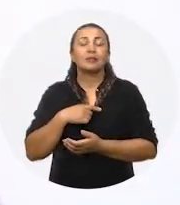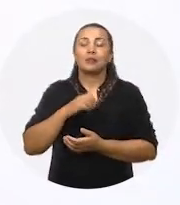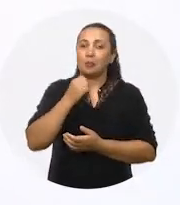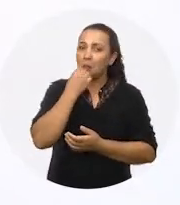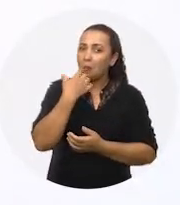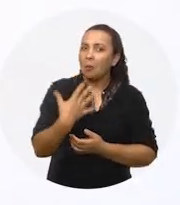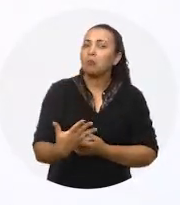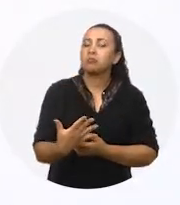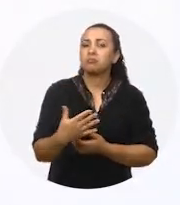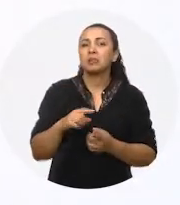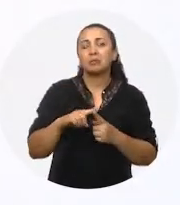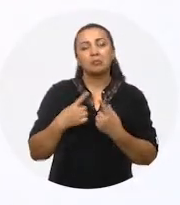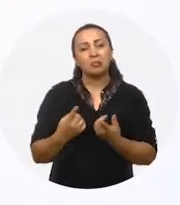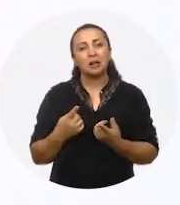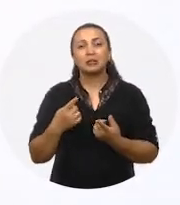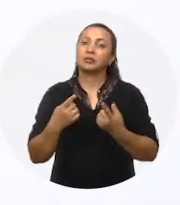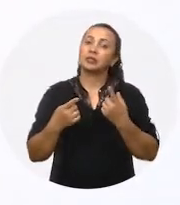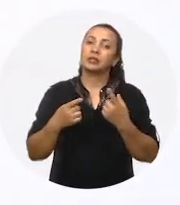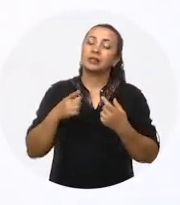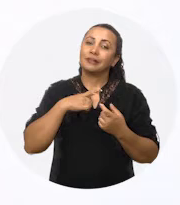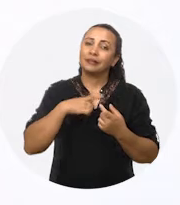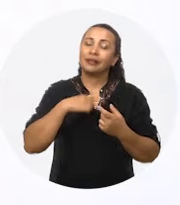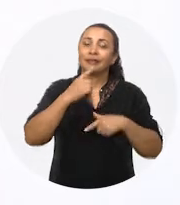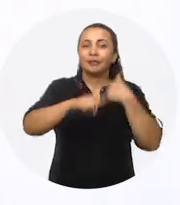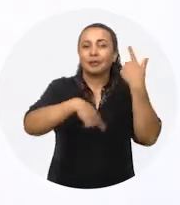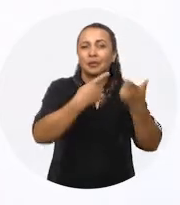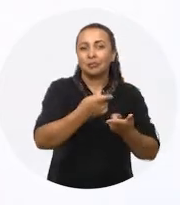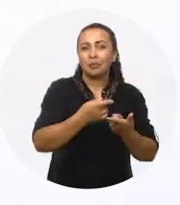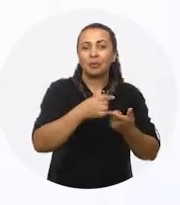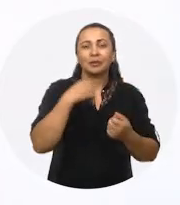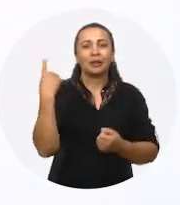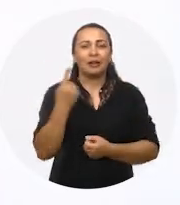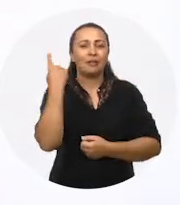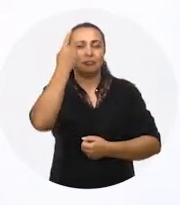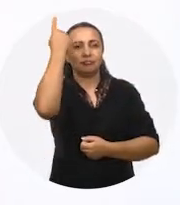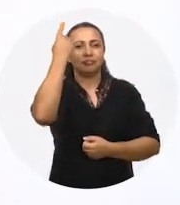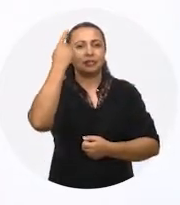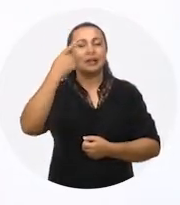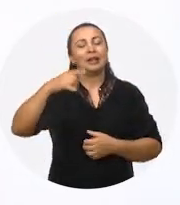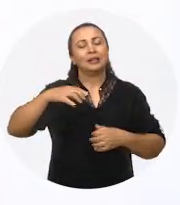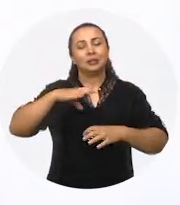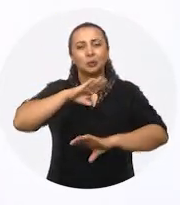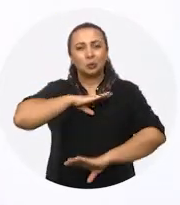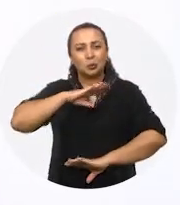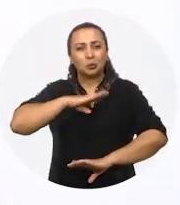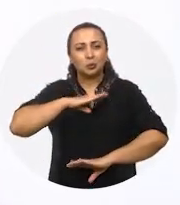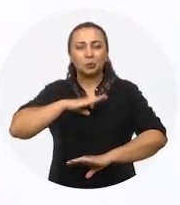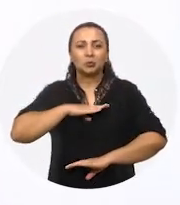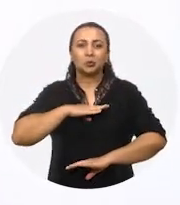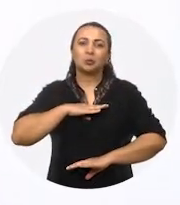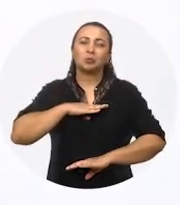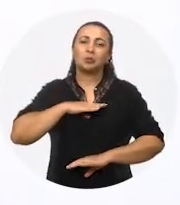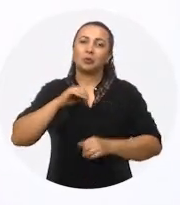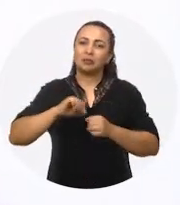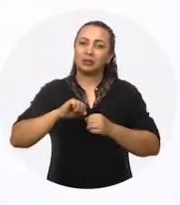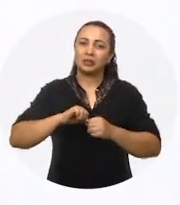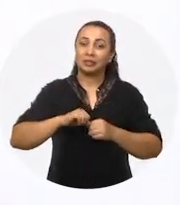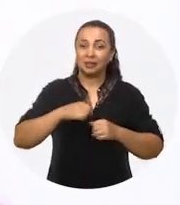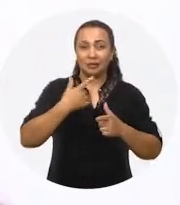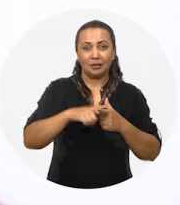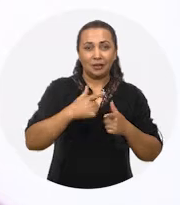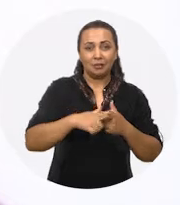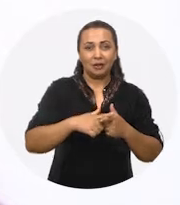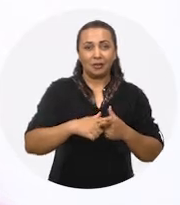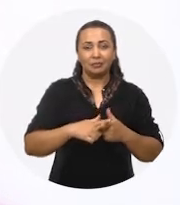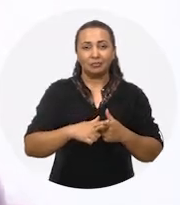tiveram, sim, certa eficiência, como o Remdesivir, mas as concentrações eram muito altas, então um pouco inviabilizava, porque ao tempo